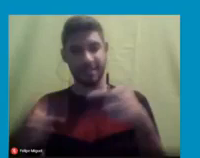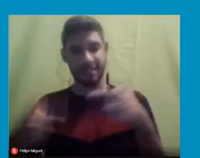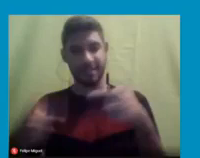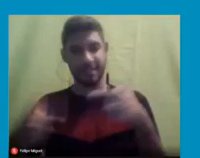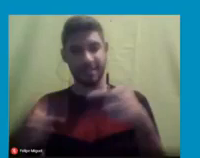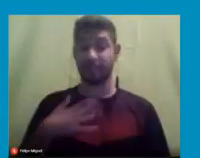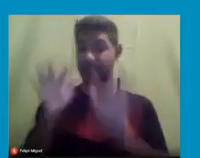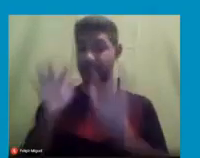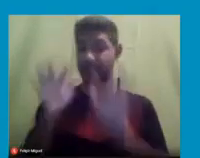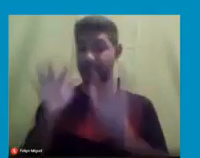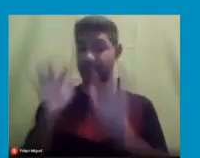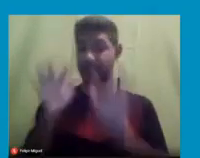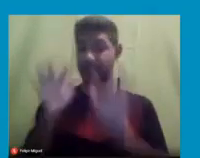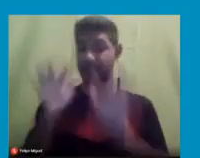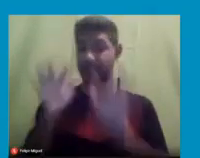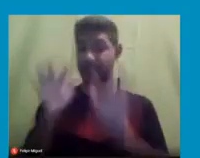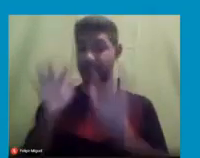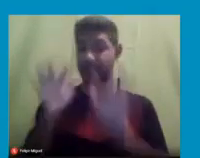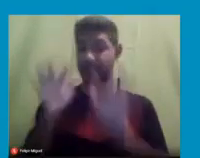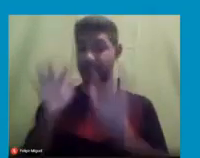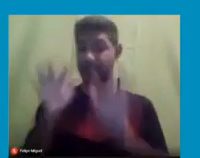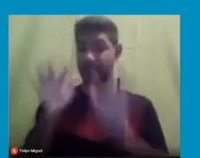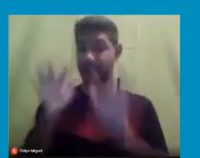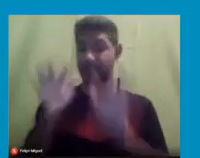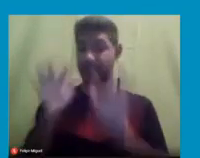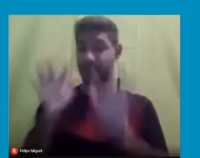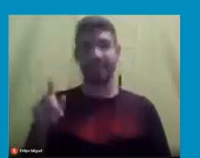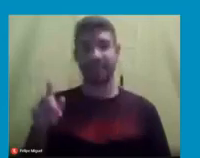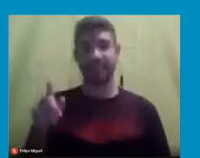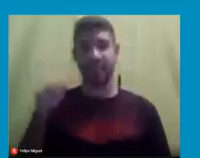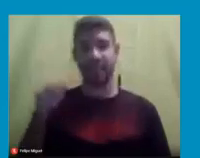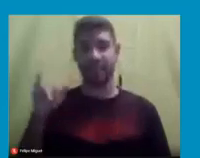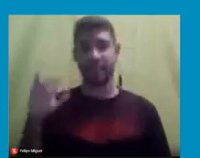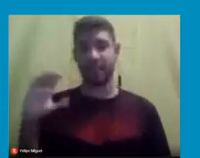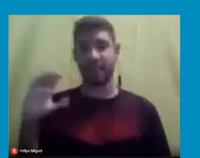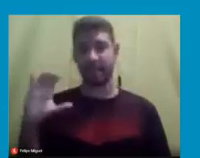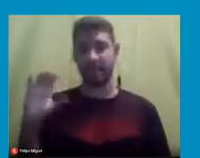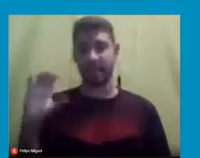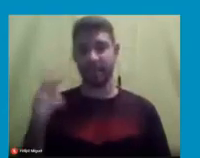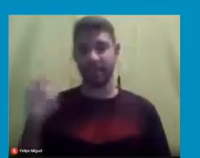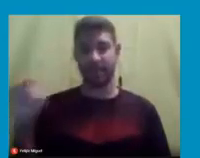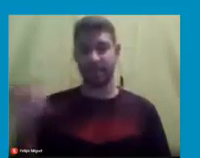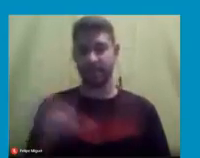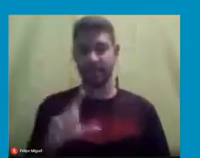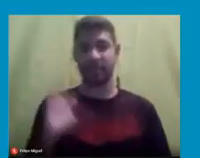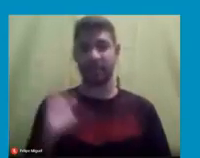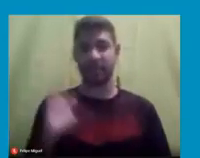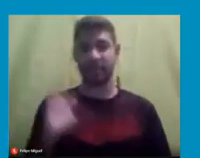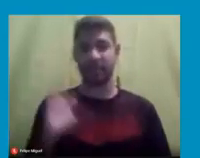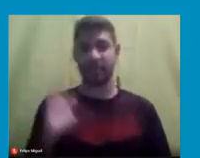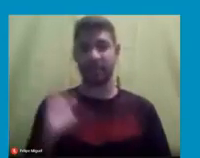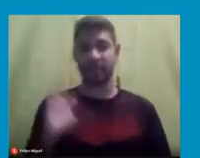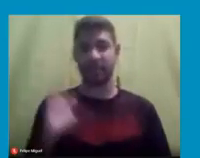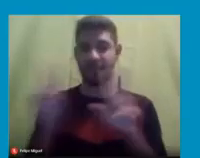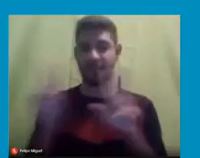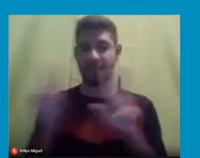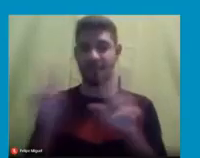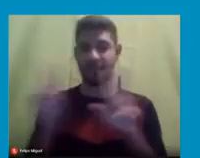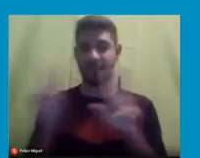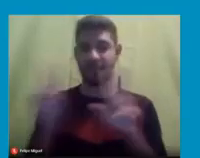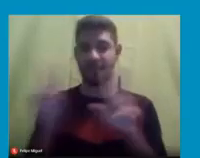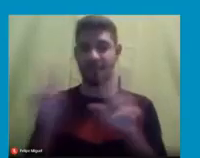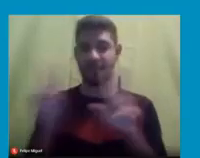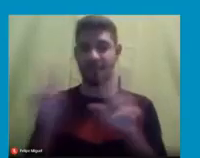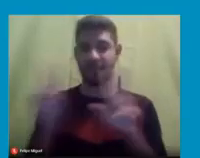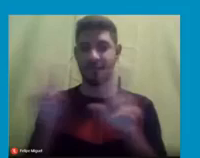aqui contigo, professor Michel, uma honra com Carlos, né, essa obra fantástica que fala tanto da nossa luta do